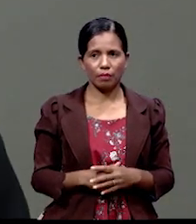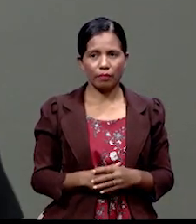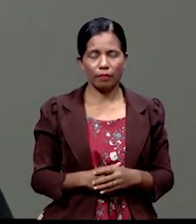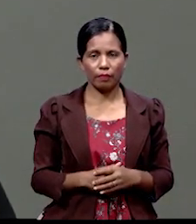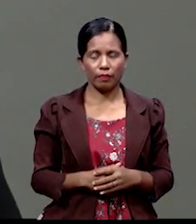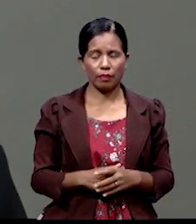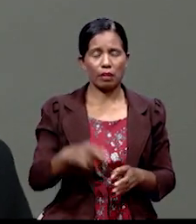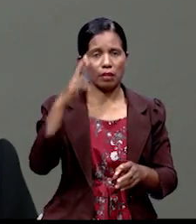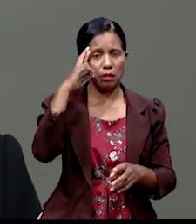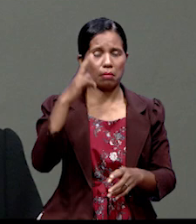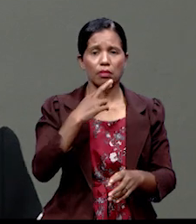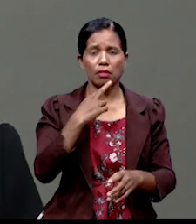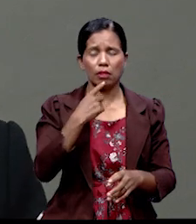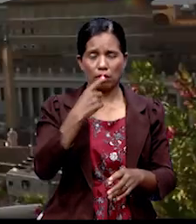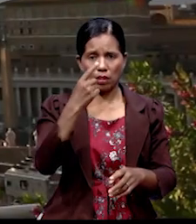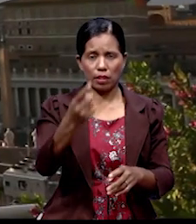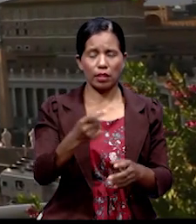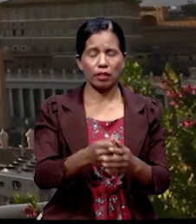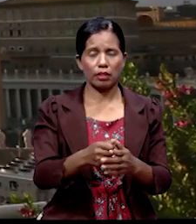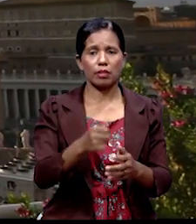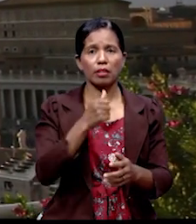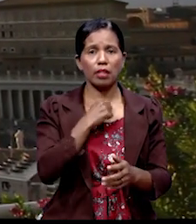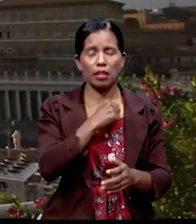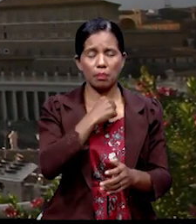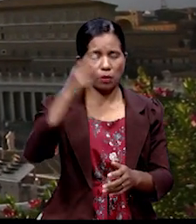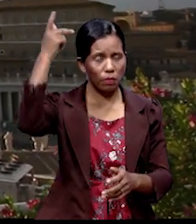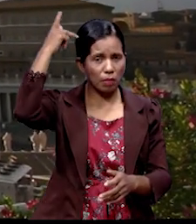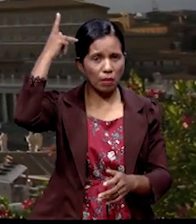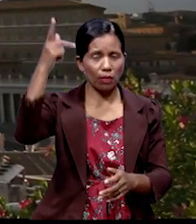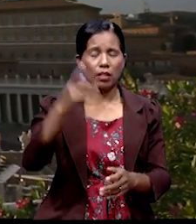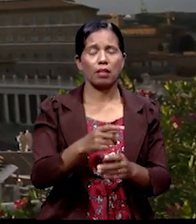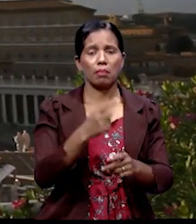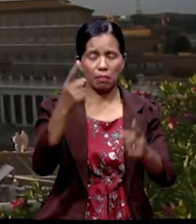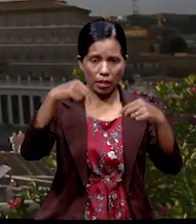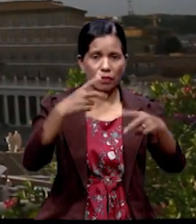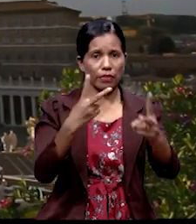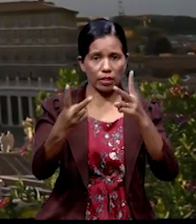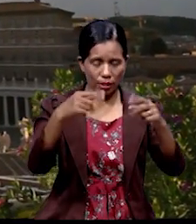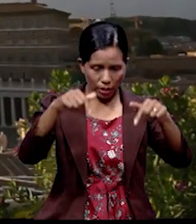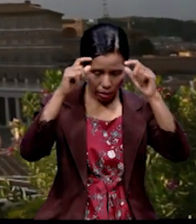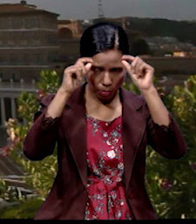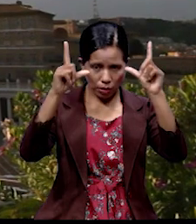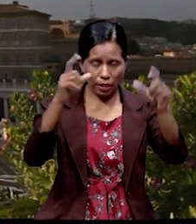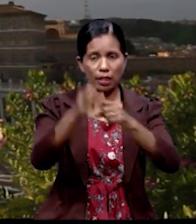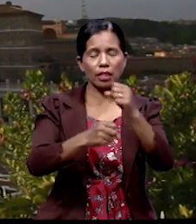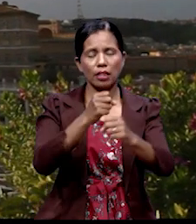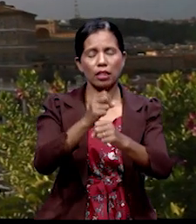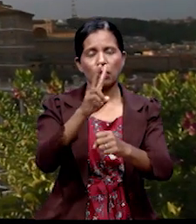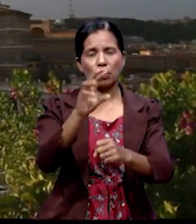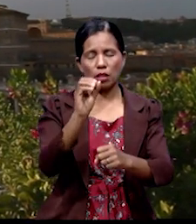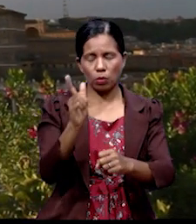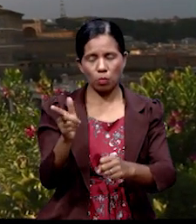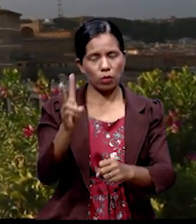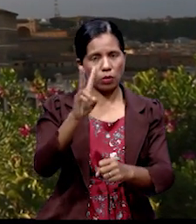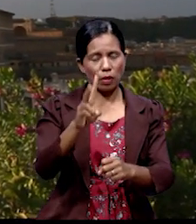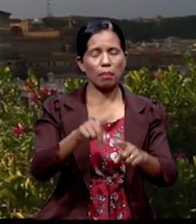Laureado Nobel da Paz, Zeram Zorta Hateten, Papa Francisco se mai visita Timor-Leste e atina ring rua Ruanu sing rua, mai besi dau kiha clareza